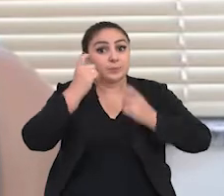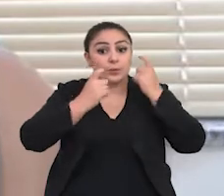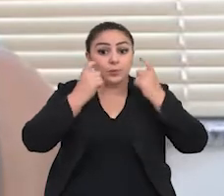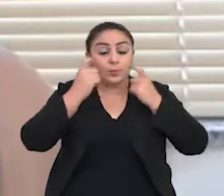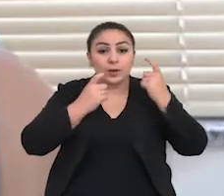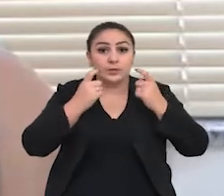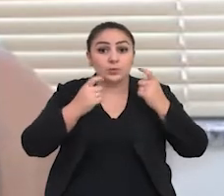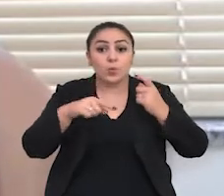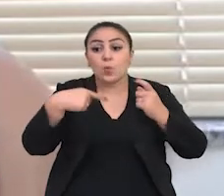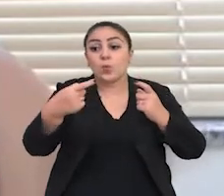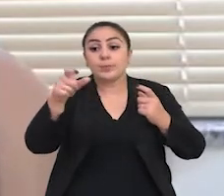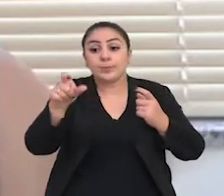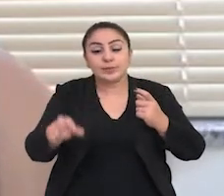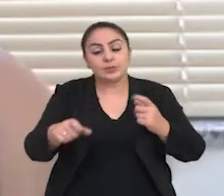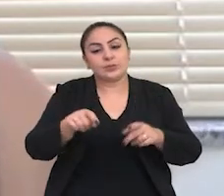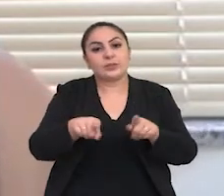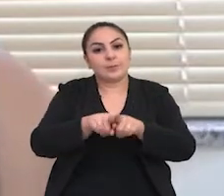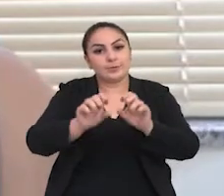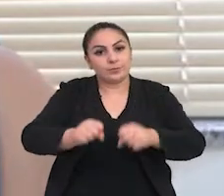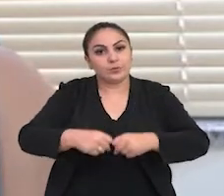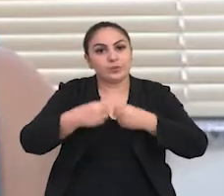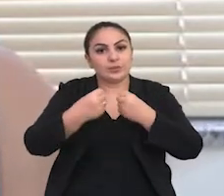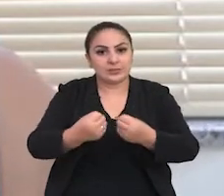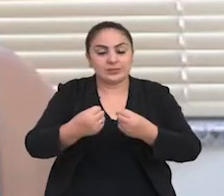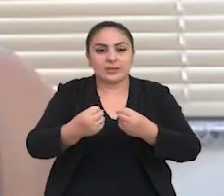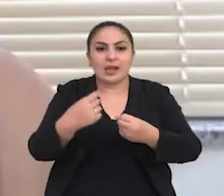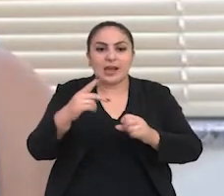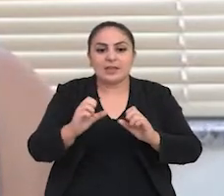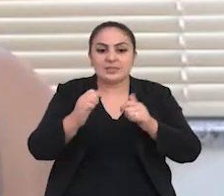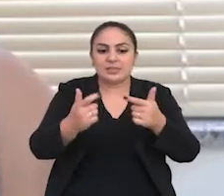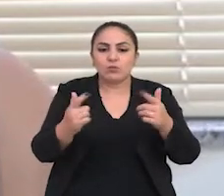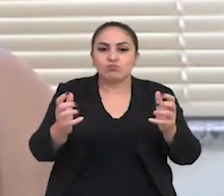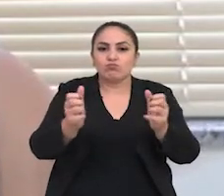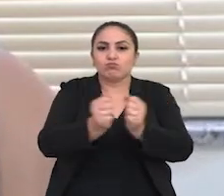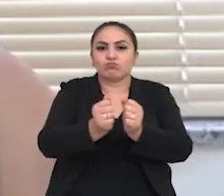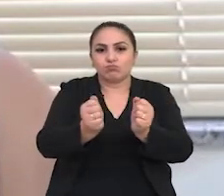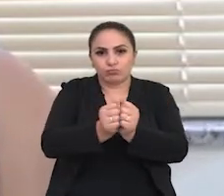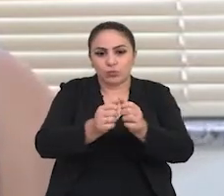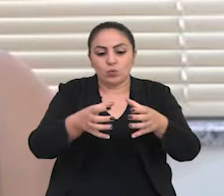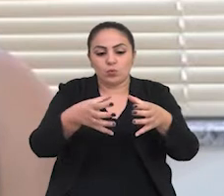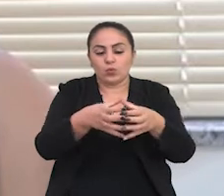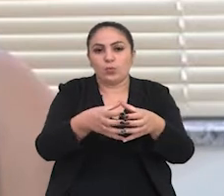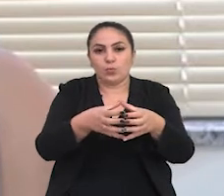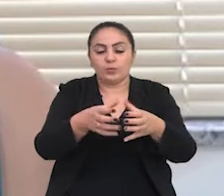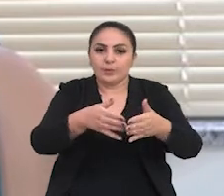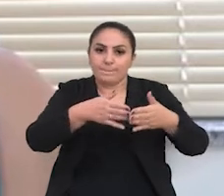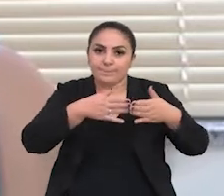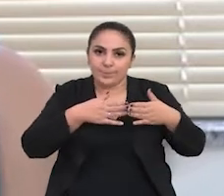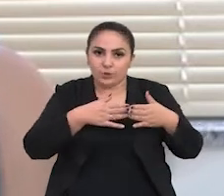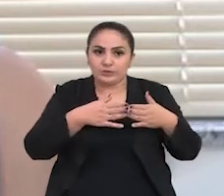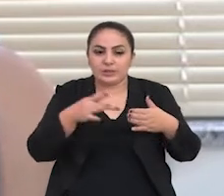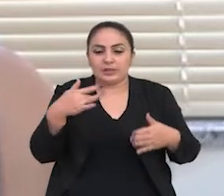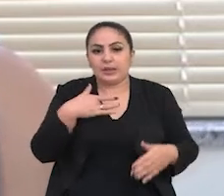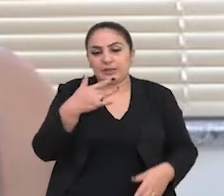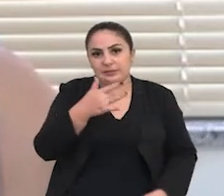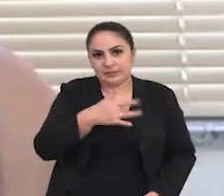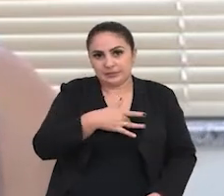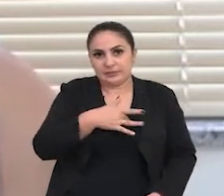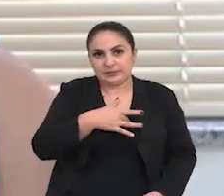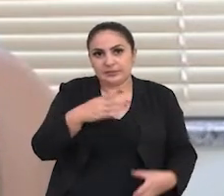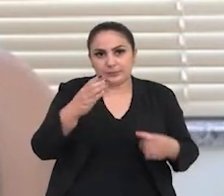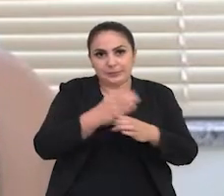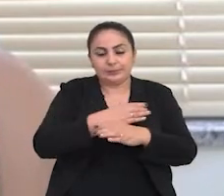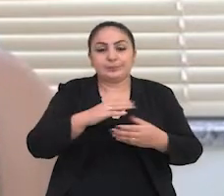solidário, mais preocupado com o outro e fortalecendo ações coletivas de proteção